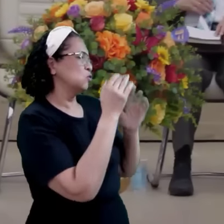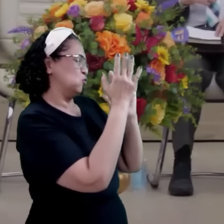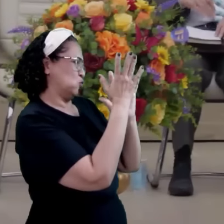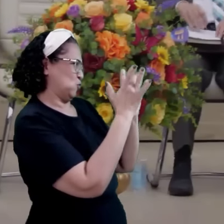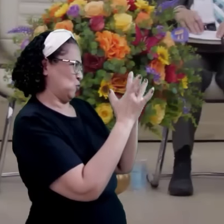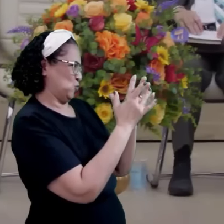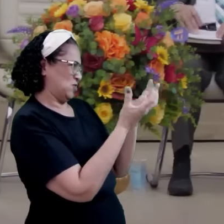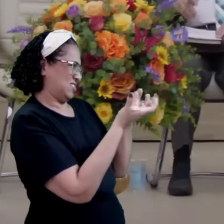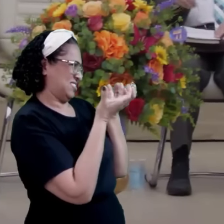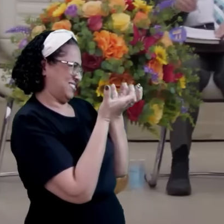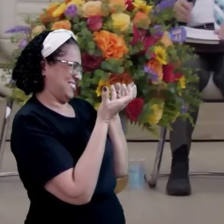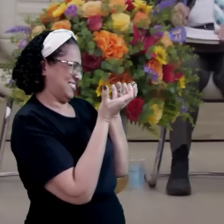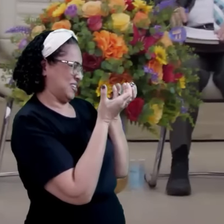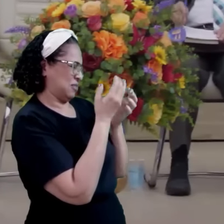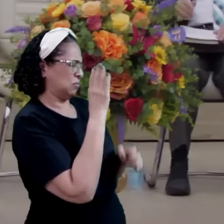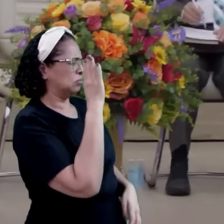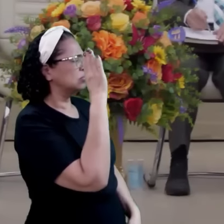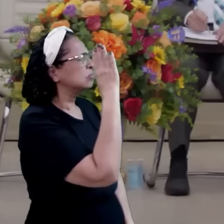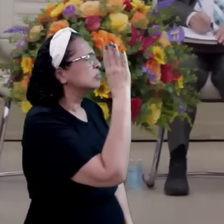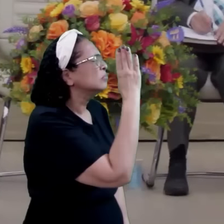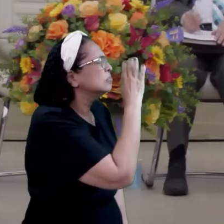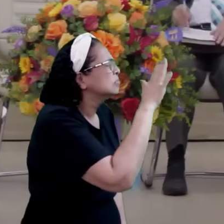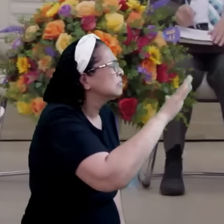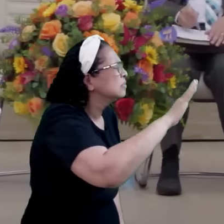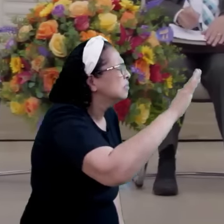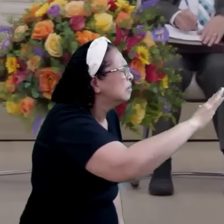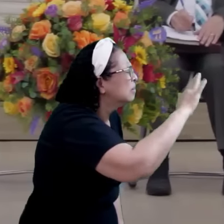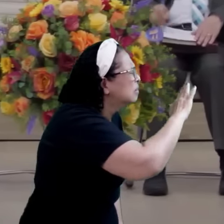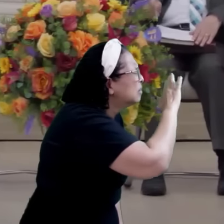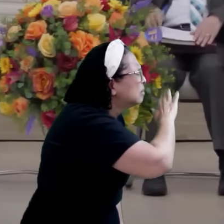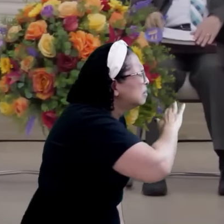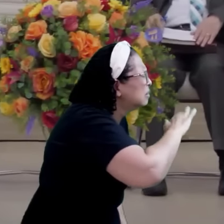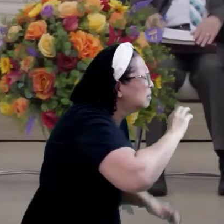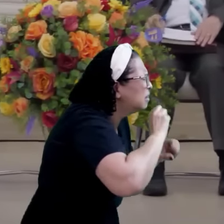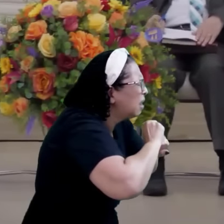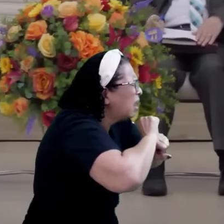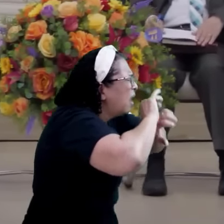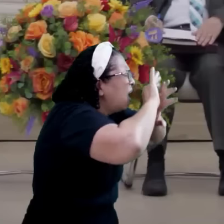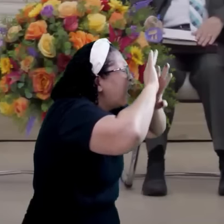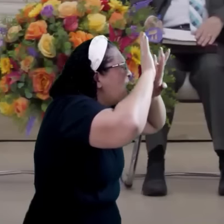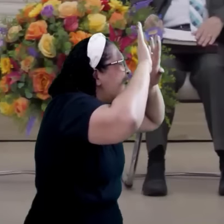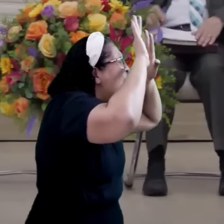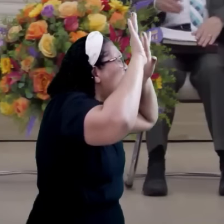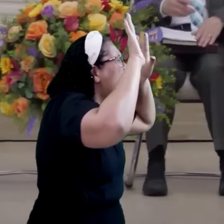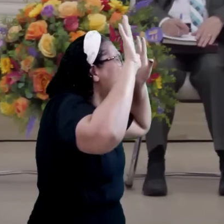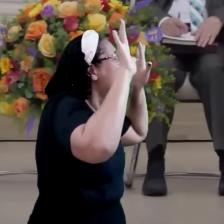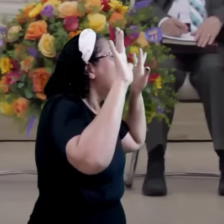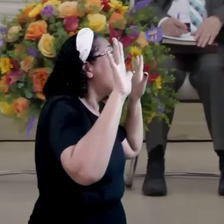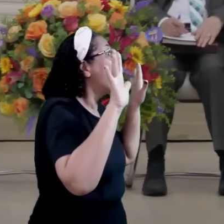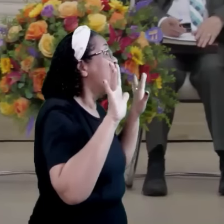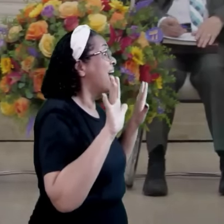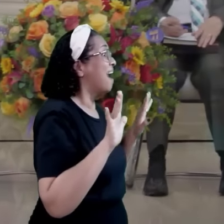rodopio não teve nada ungido não teve reml Rem